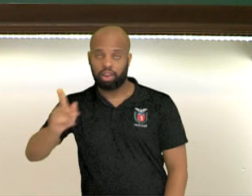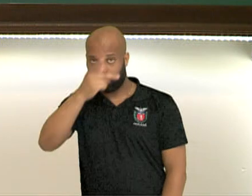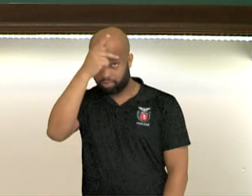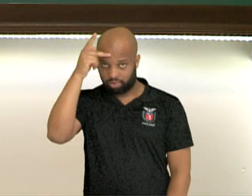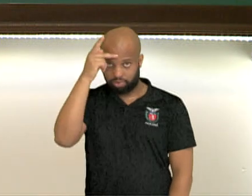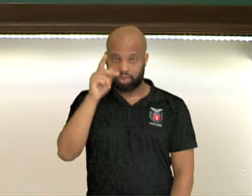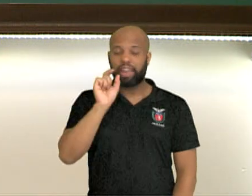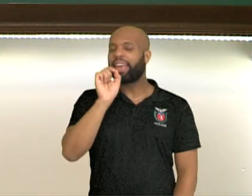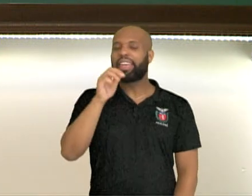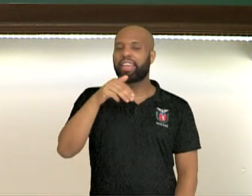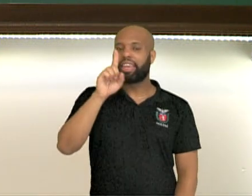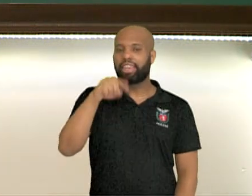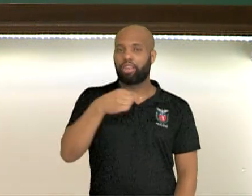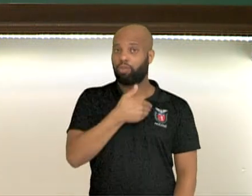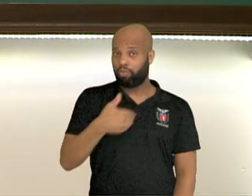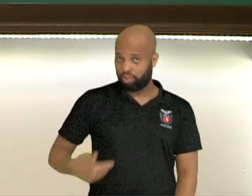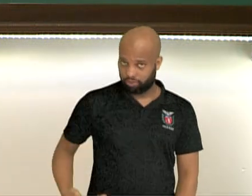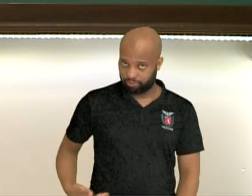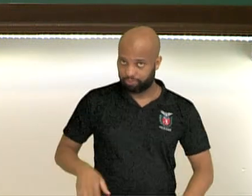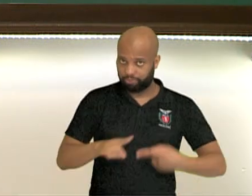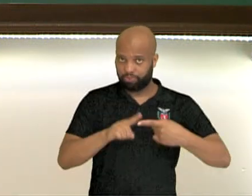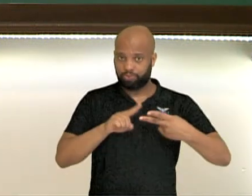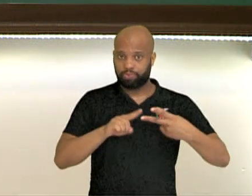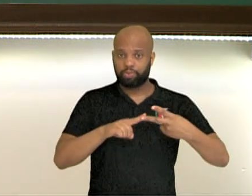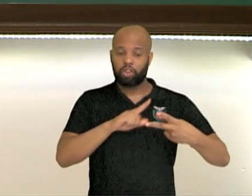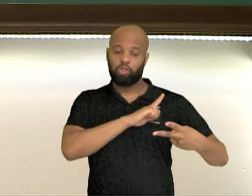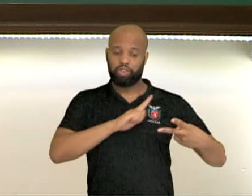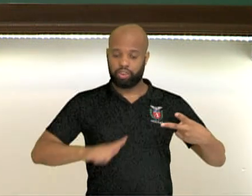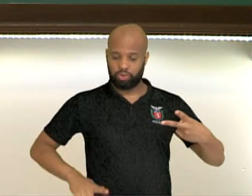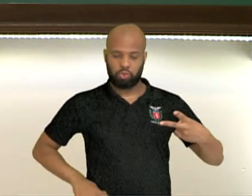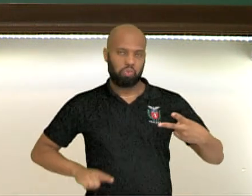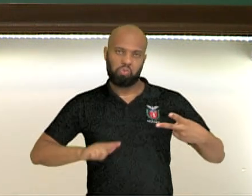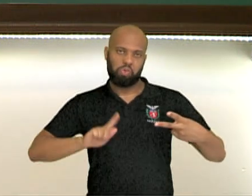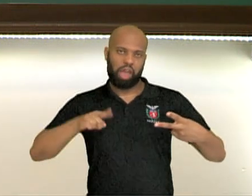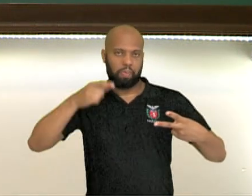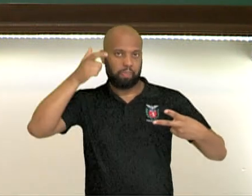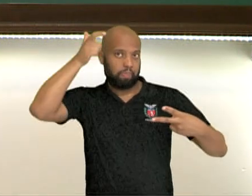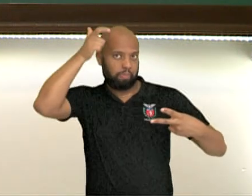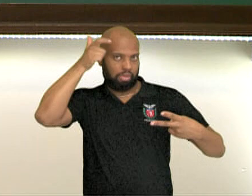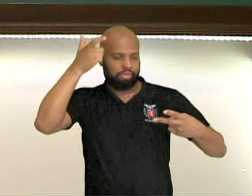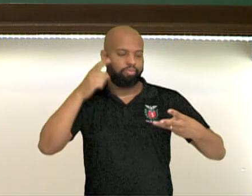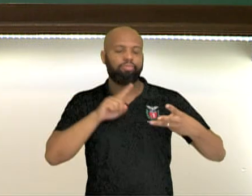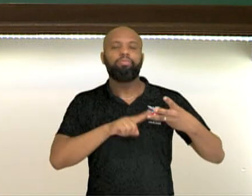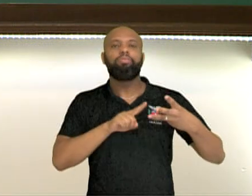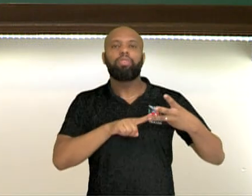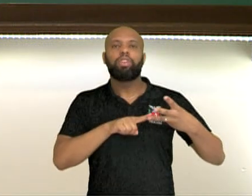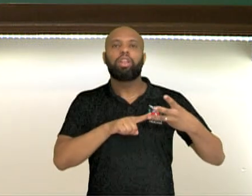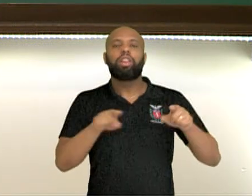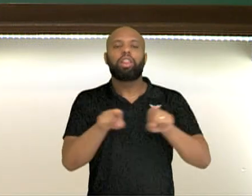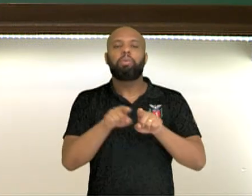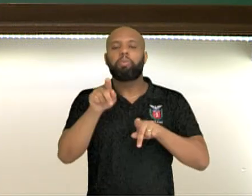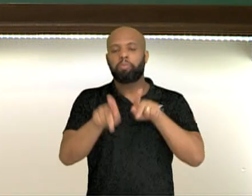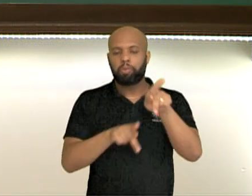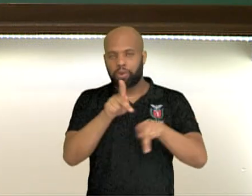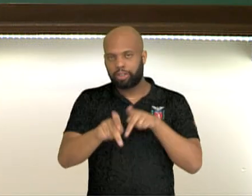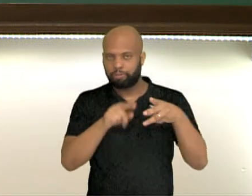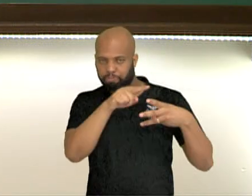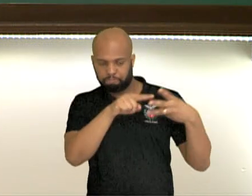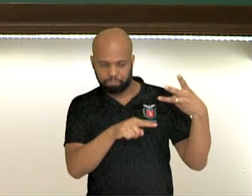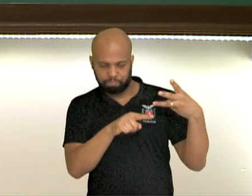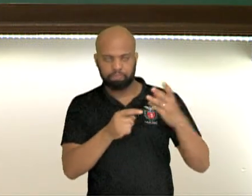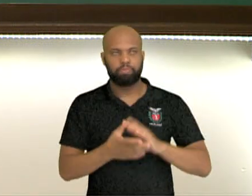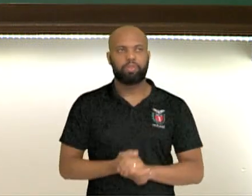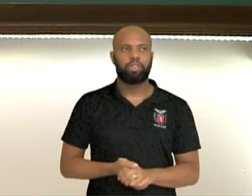o próprio Estado, o governador ou o príncipe, o principado, o monarca, e a população.